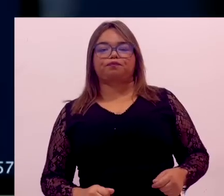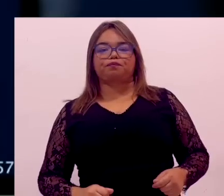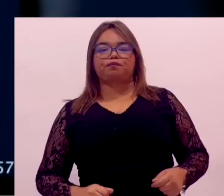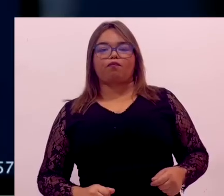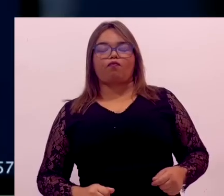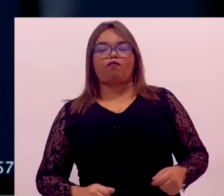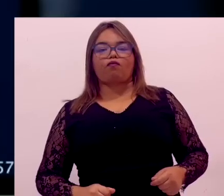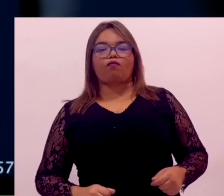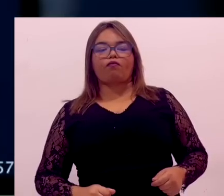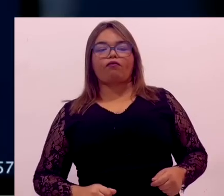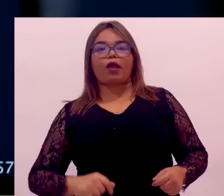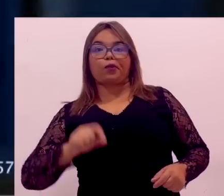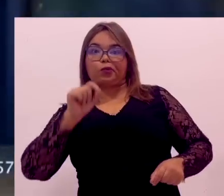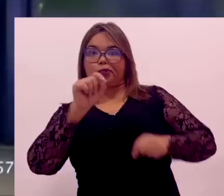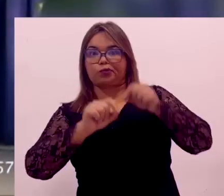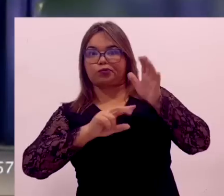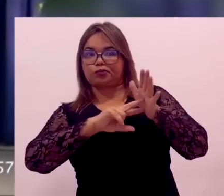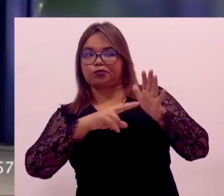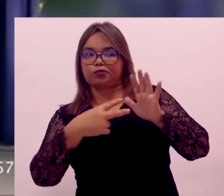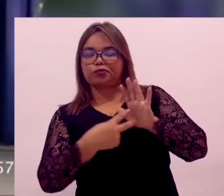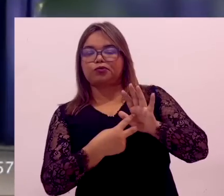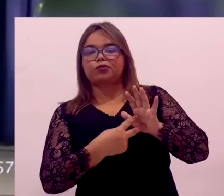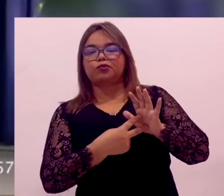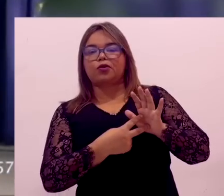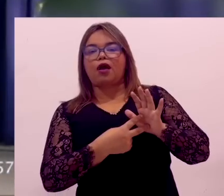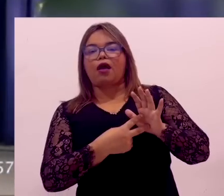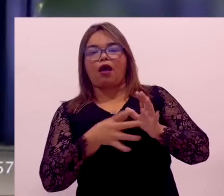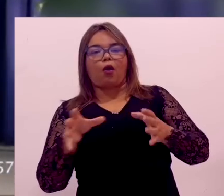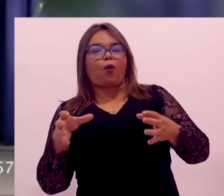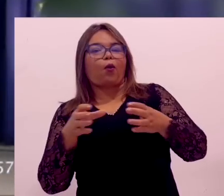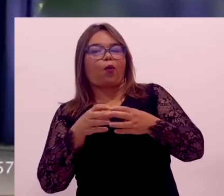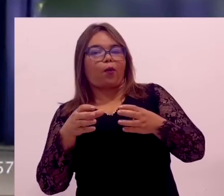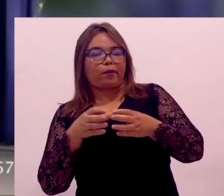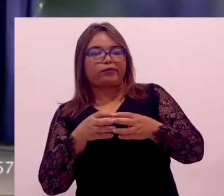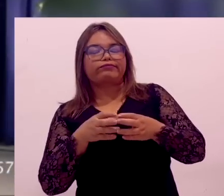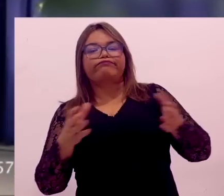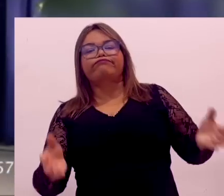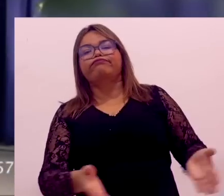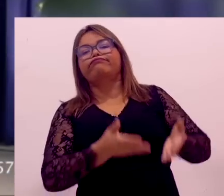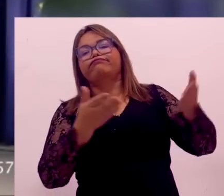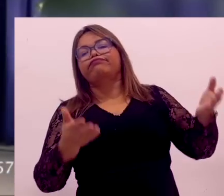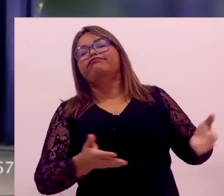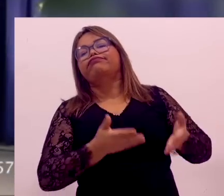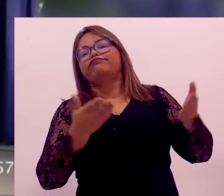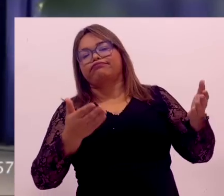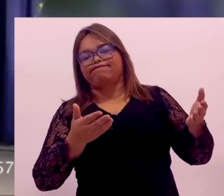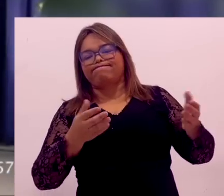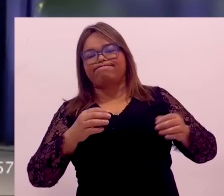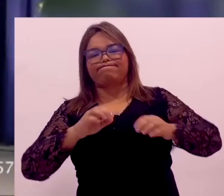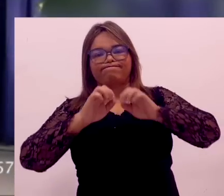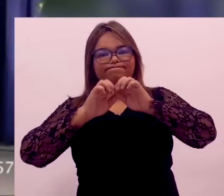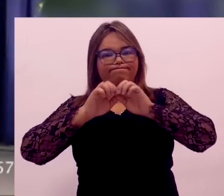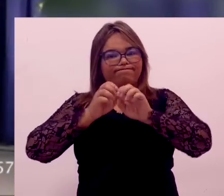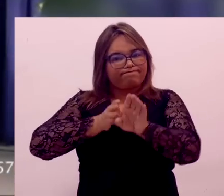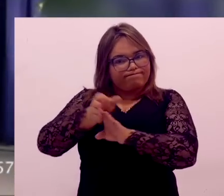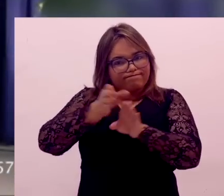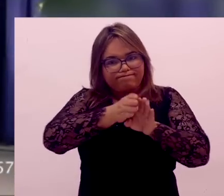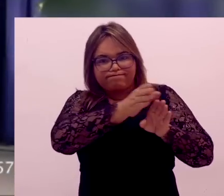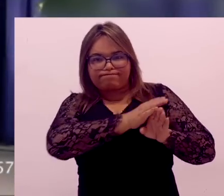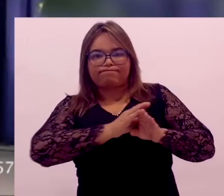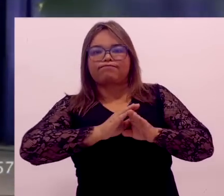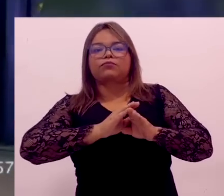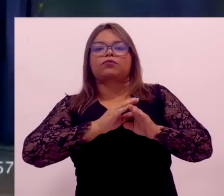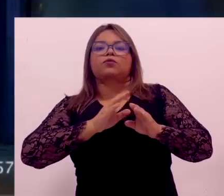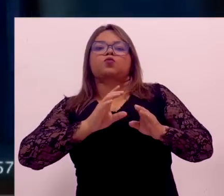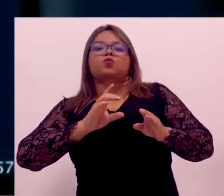Em outras palavras, eles eram promotores do segredo do gnosticismo. Eles tinham ligações muito íntimas